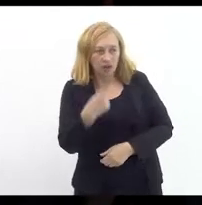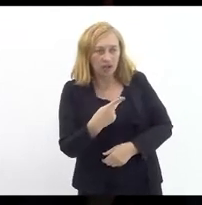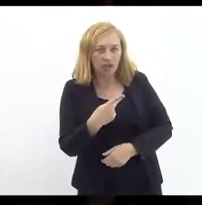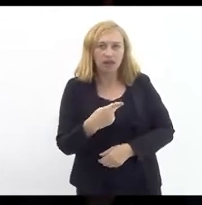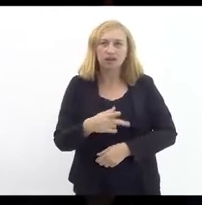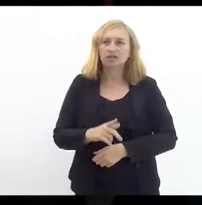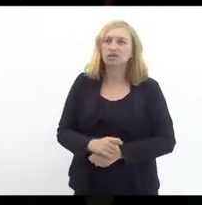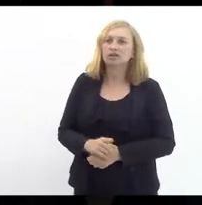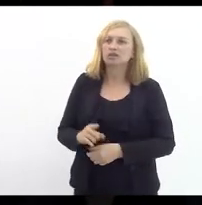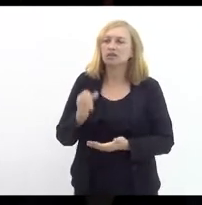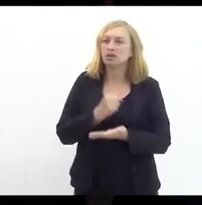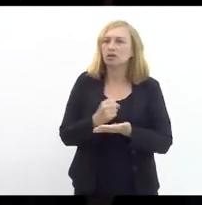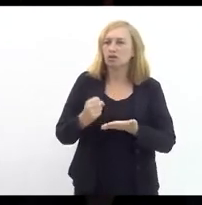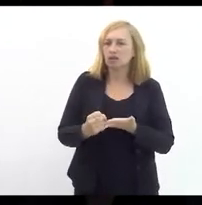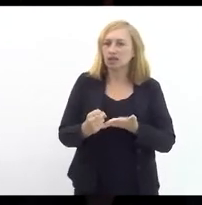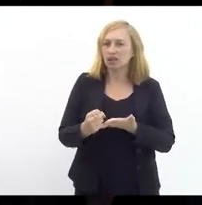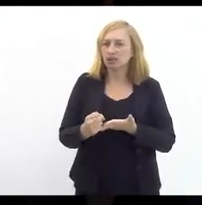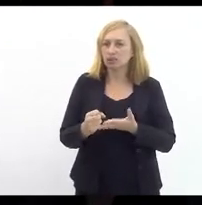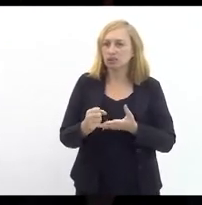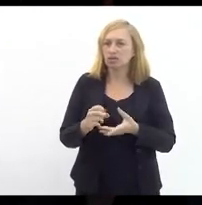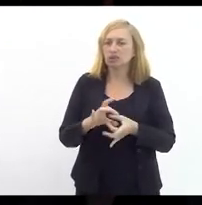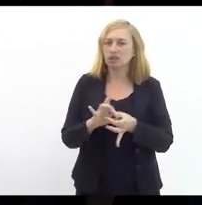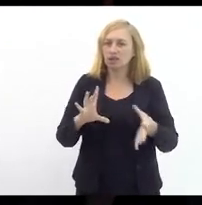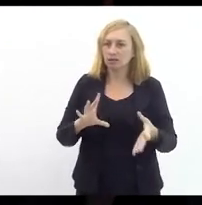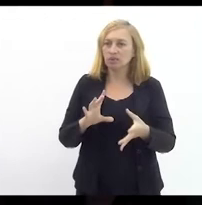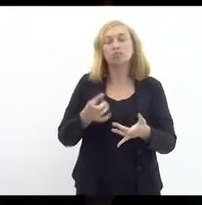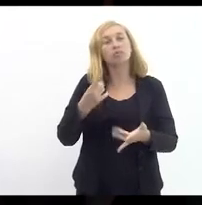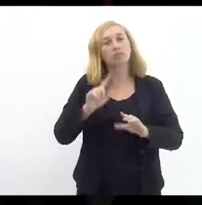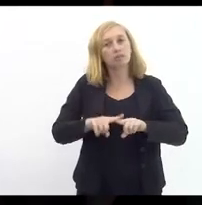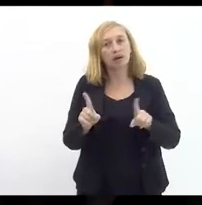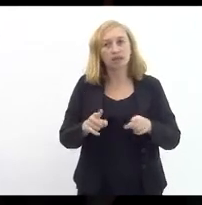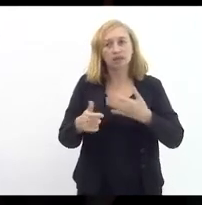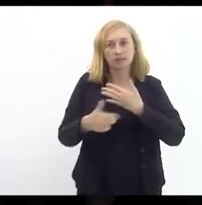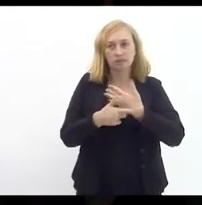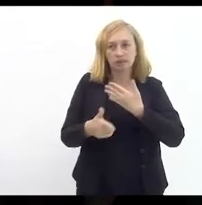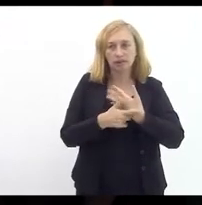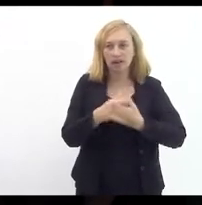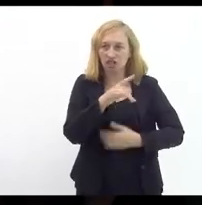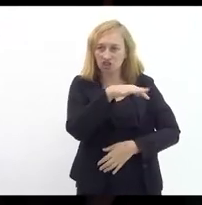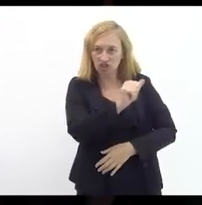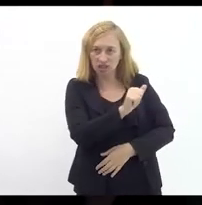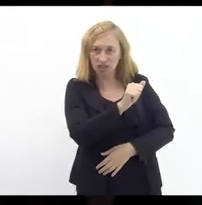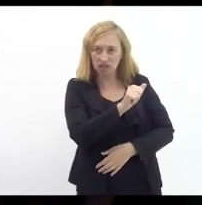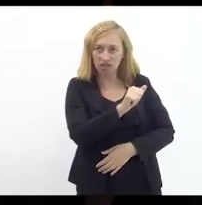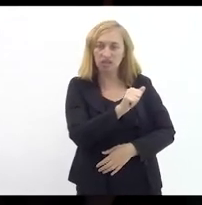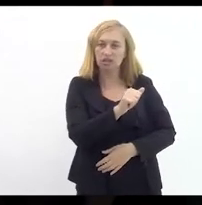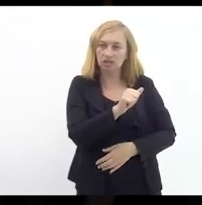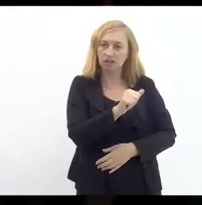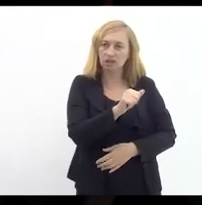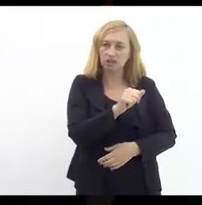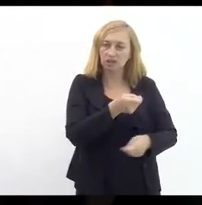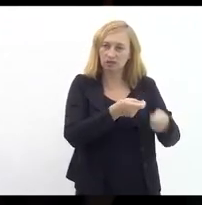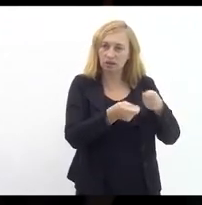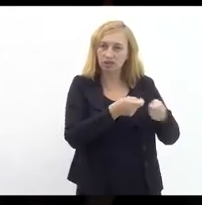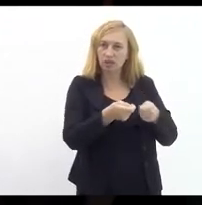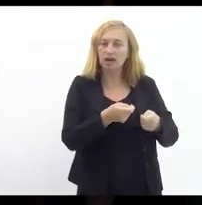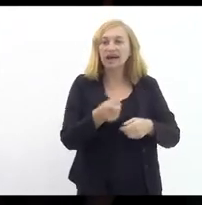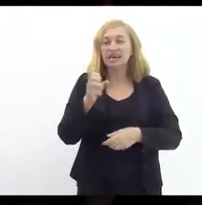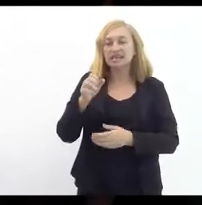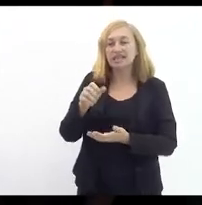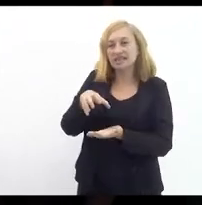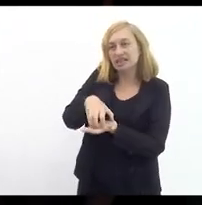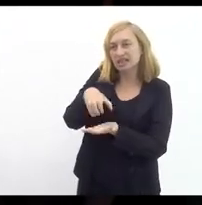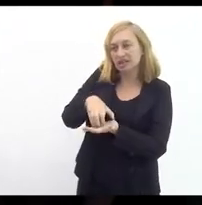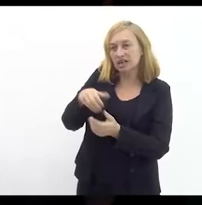de acordo com o contrato de concessão. Mas esse papel cabe à agência reguladora. Sim. A Central Logística ela é a proprietária dos